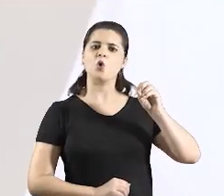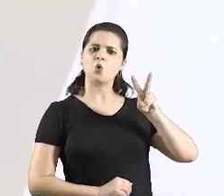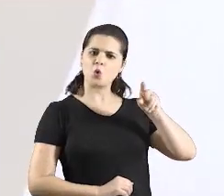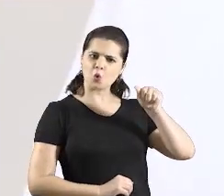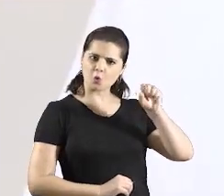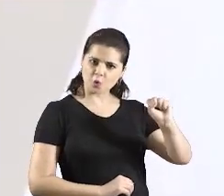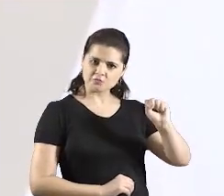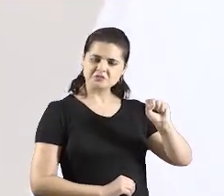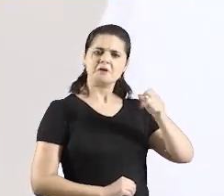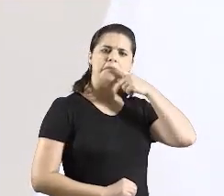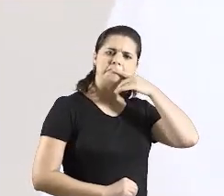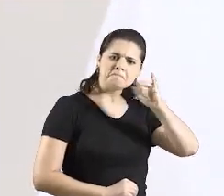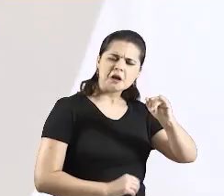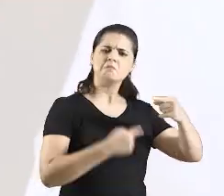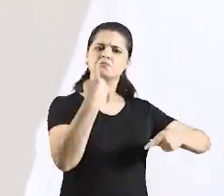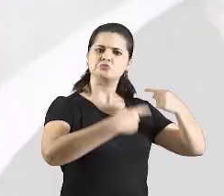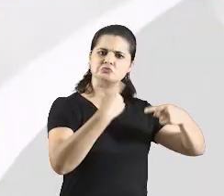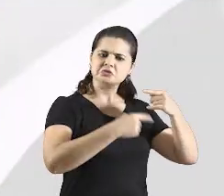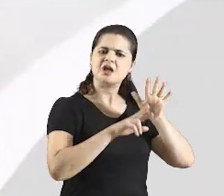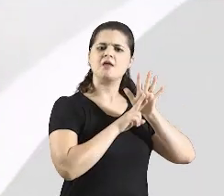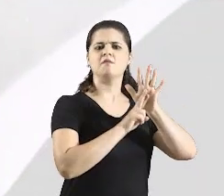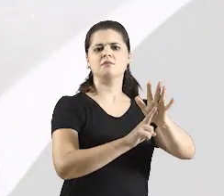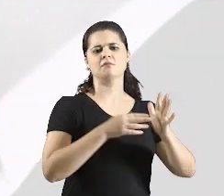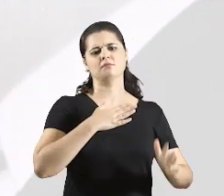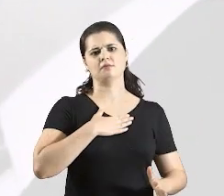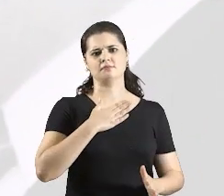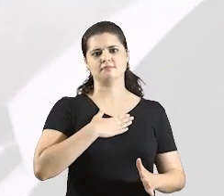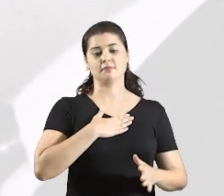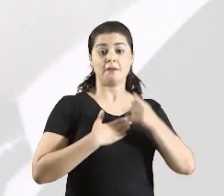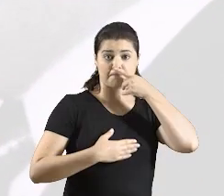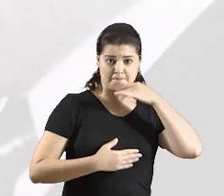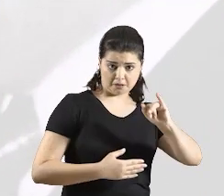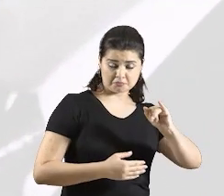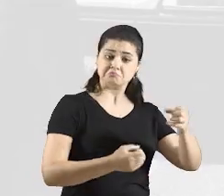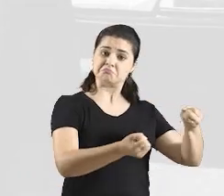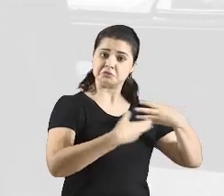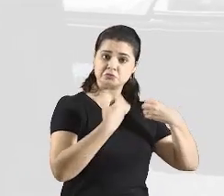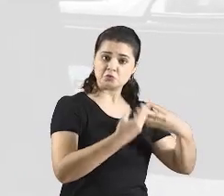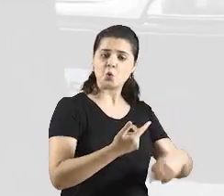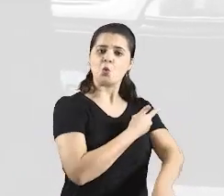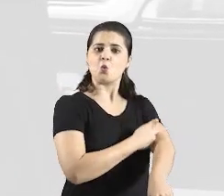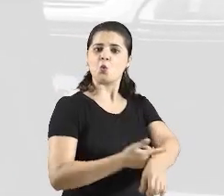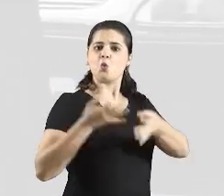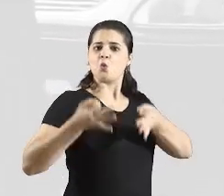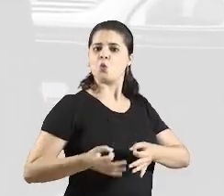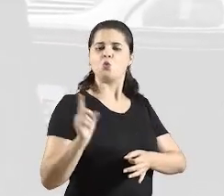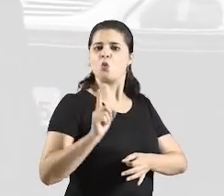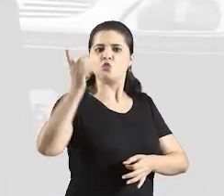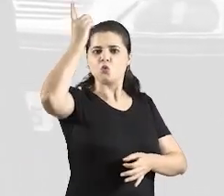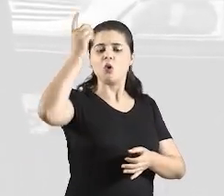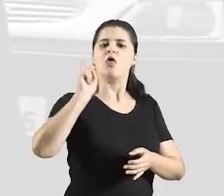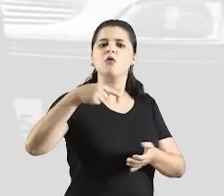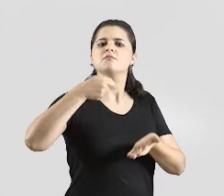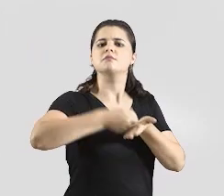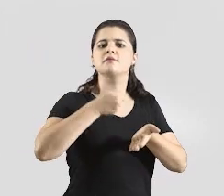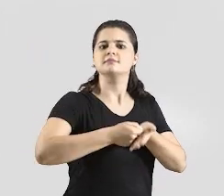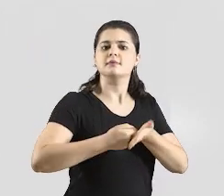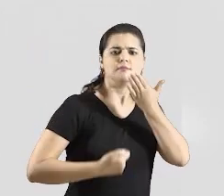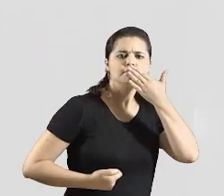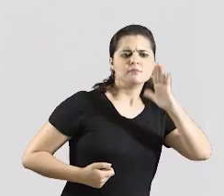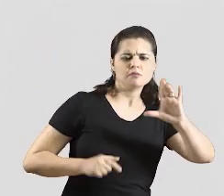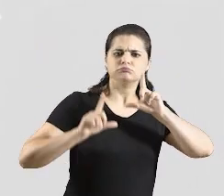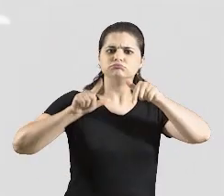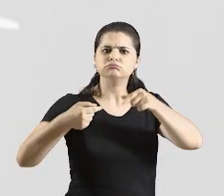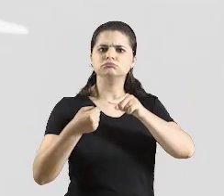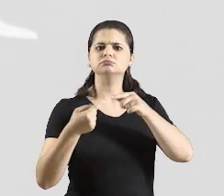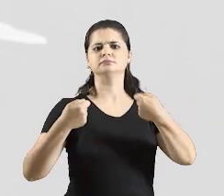Mário Covas foi um exemplo como pai e como político. Como pai, ele me ensinou que honestidade não é virtude, é obrigação. E que palavra dada